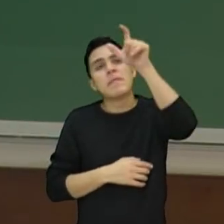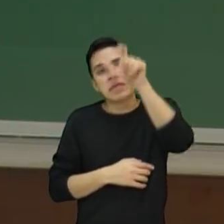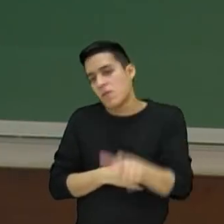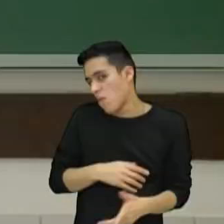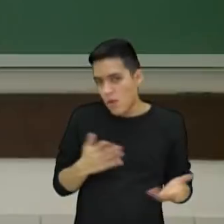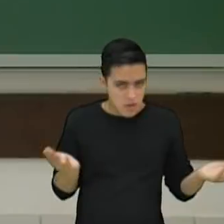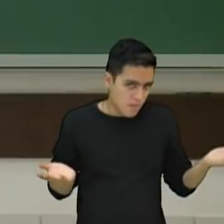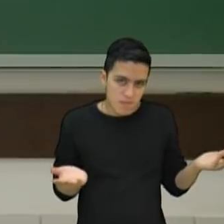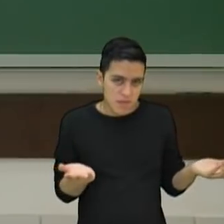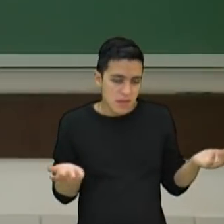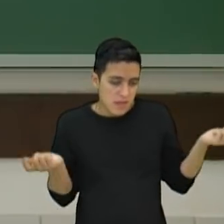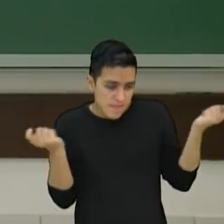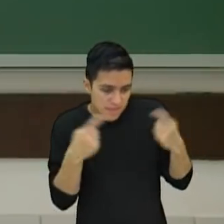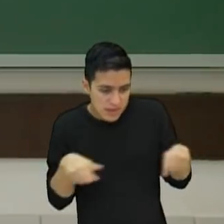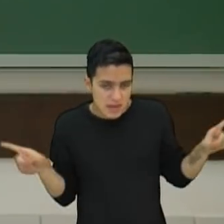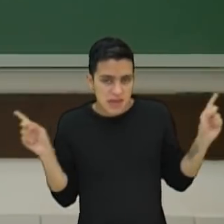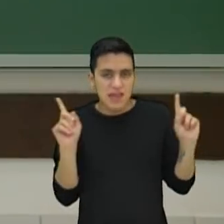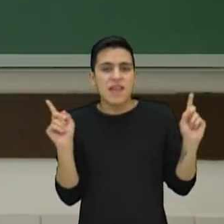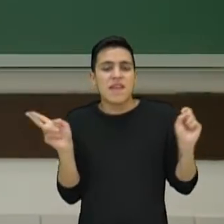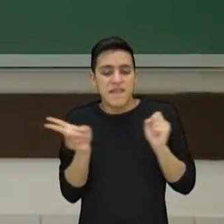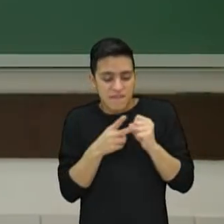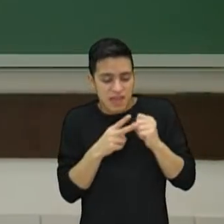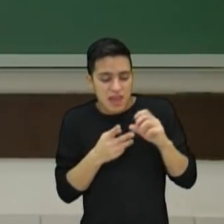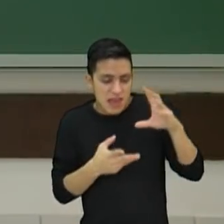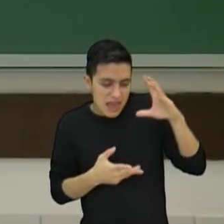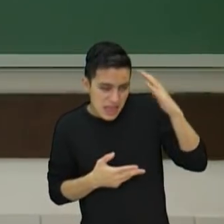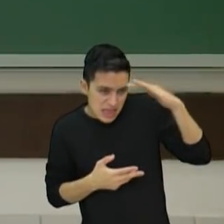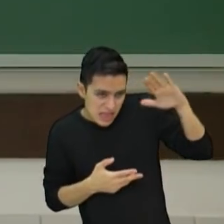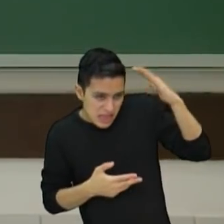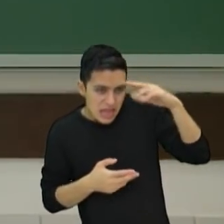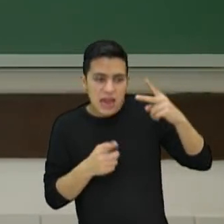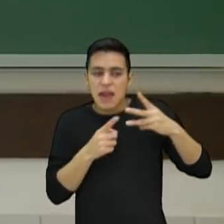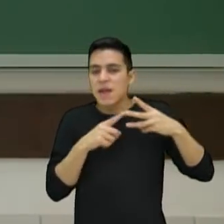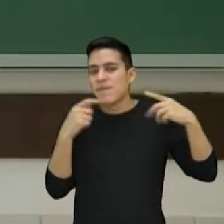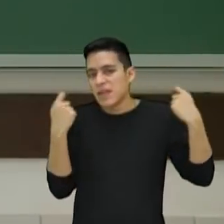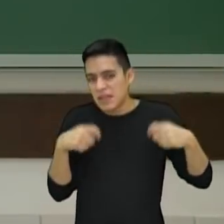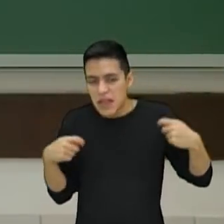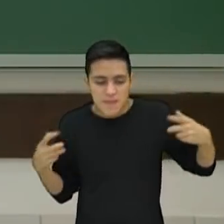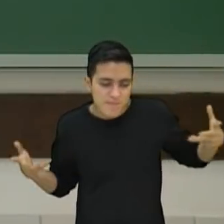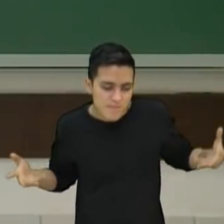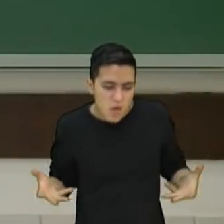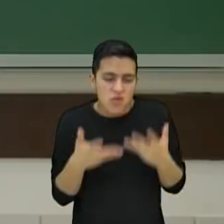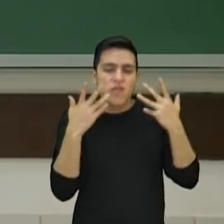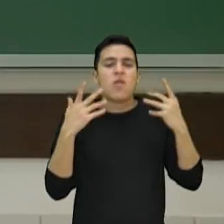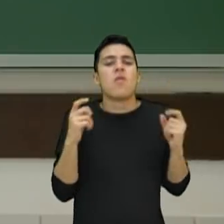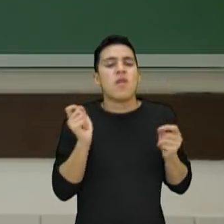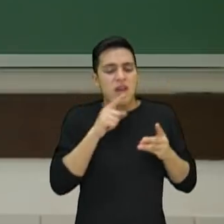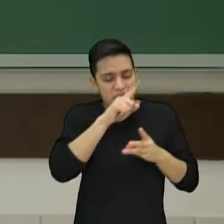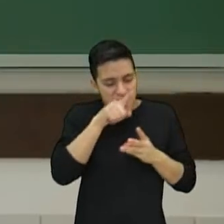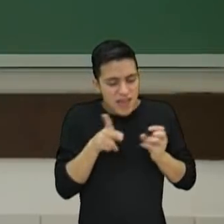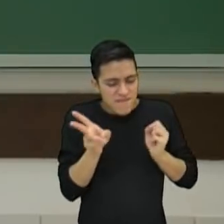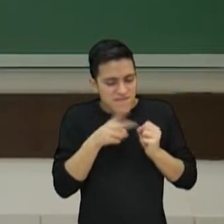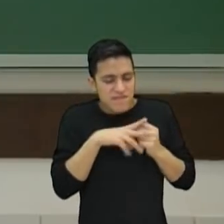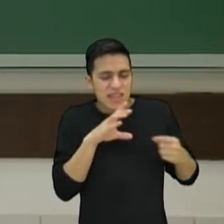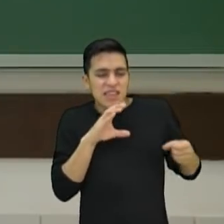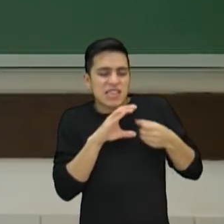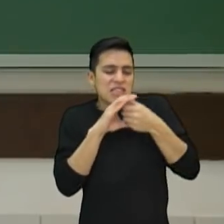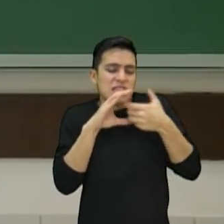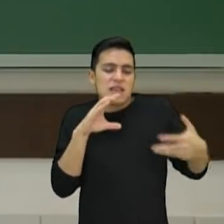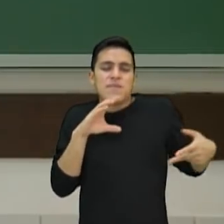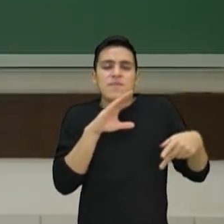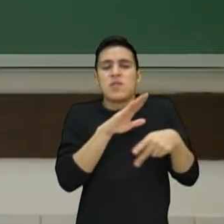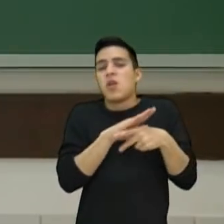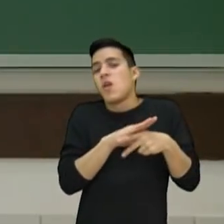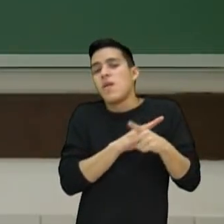não precisa. Verbo precisar, verbo entender, verbo, por exemplo, motivar, enfim. Esses verbinhos têm a característica de verbo